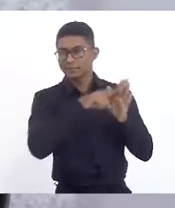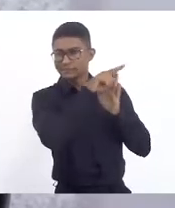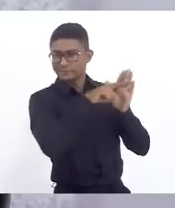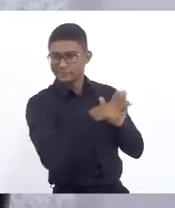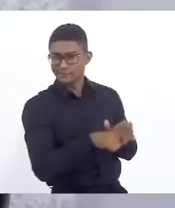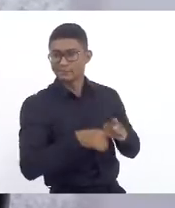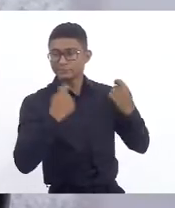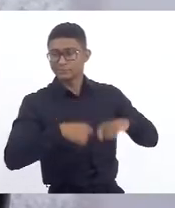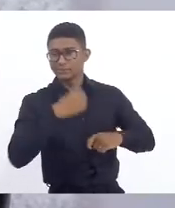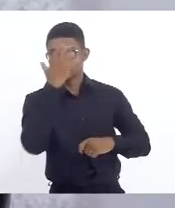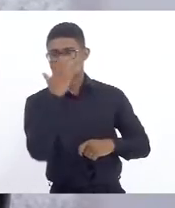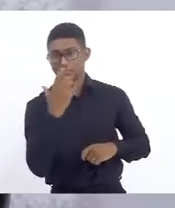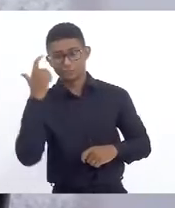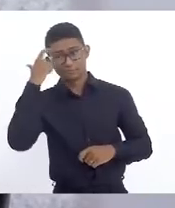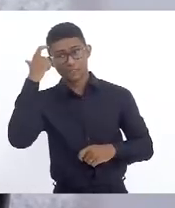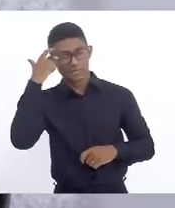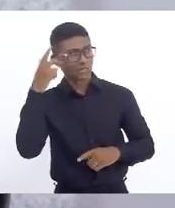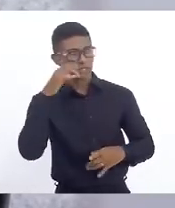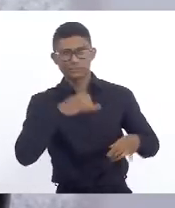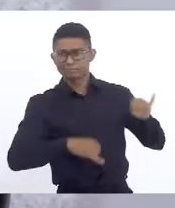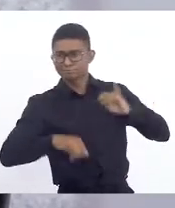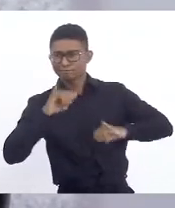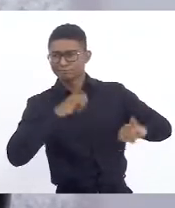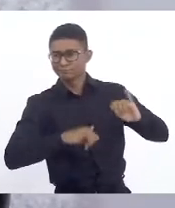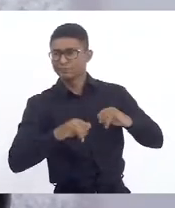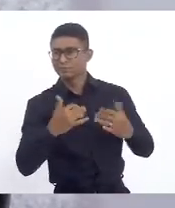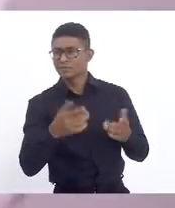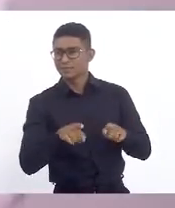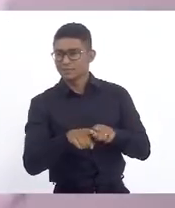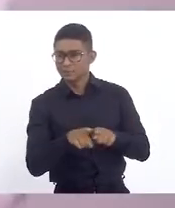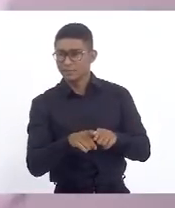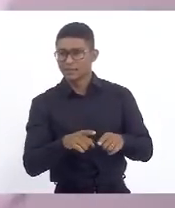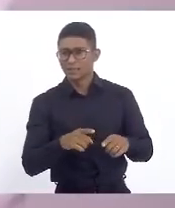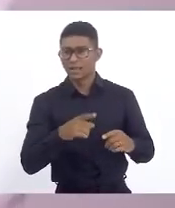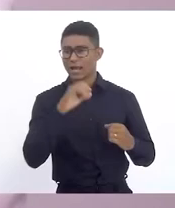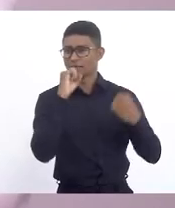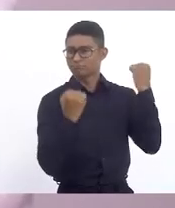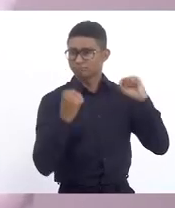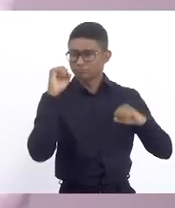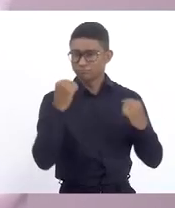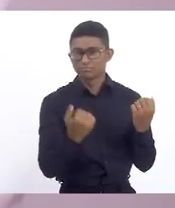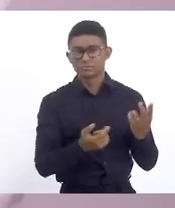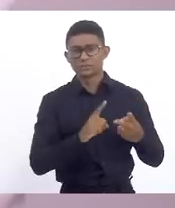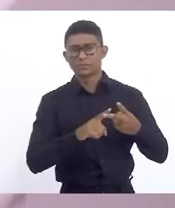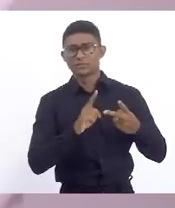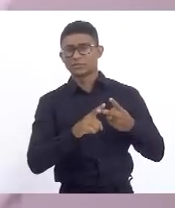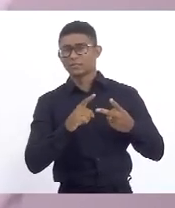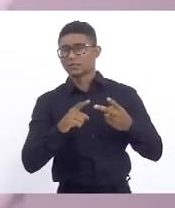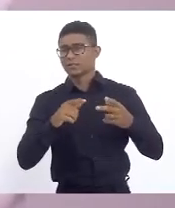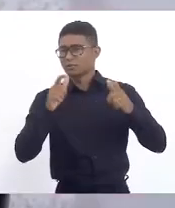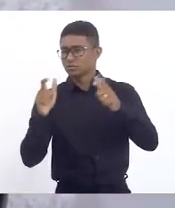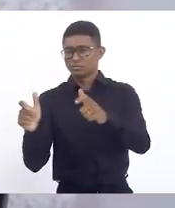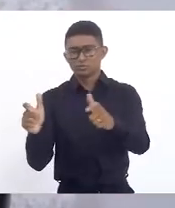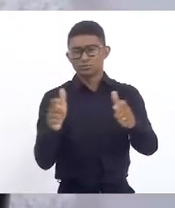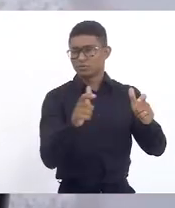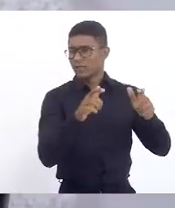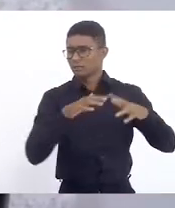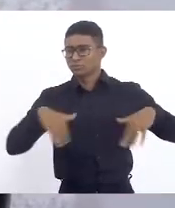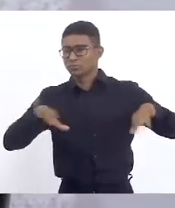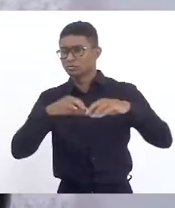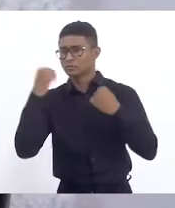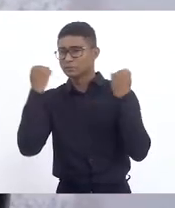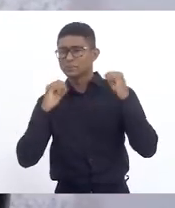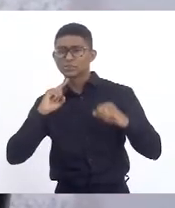é poluente industrial, do que vem de poluente doméstico, de Queimados, Nova Iguaçu, Seropédica, Paracambi e Japeri,